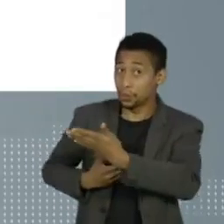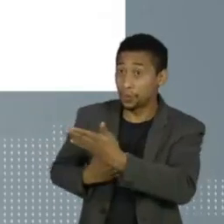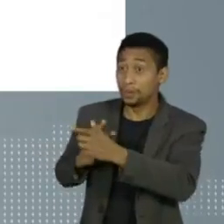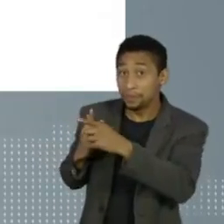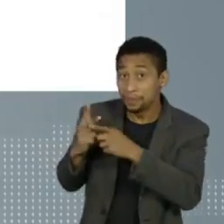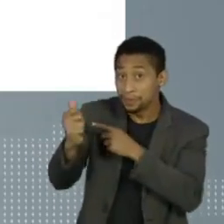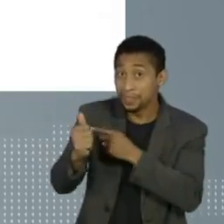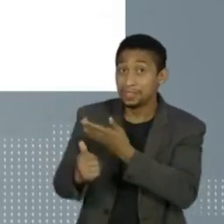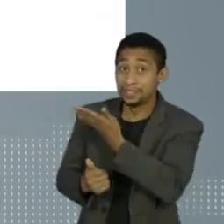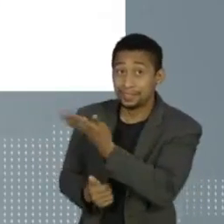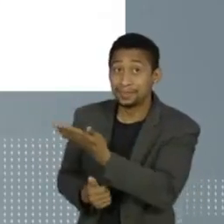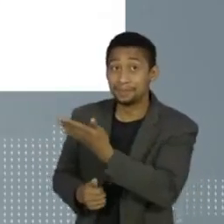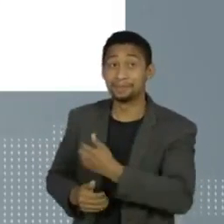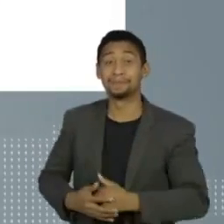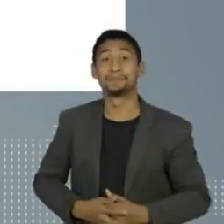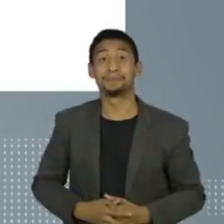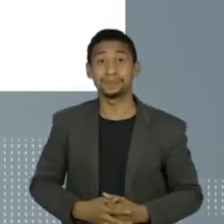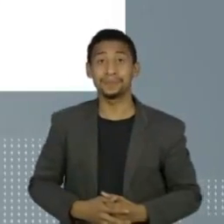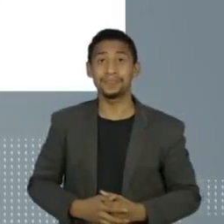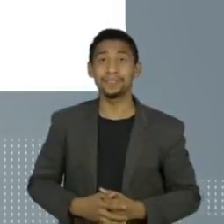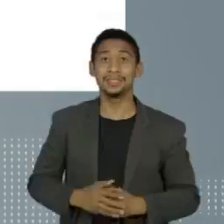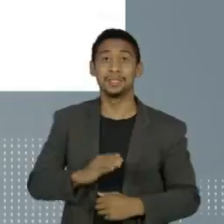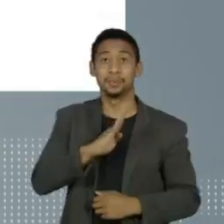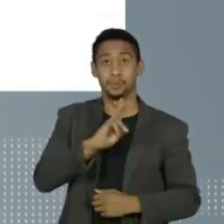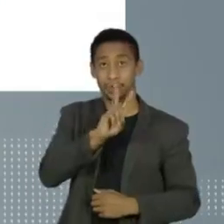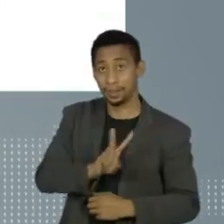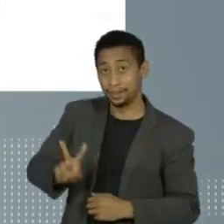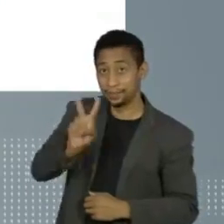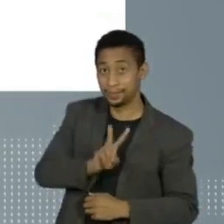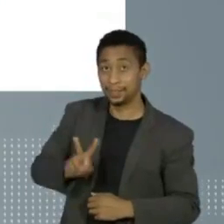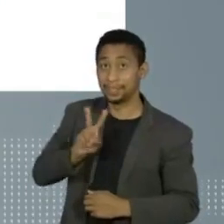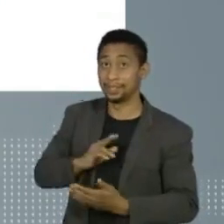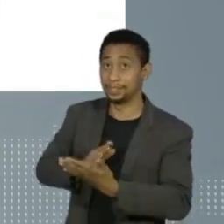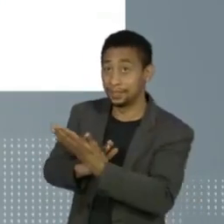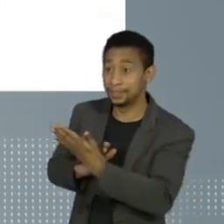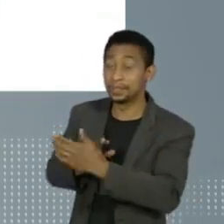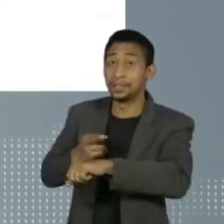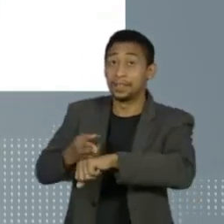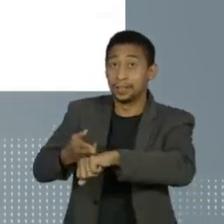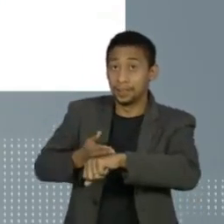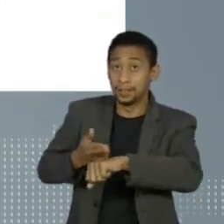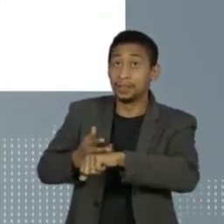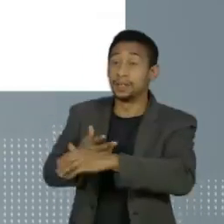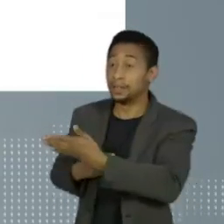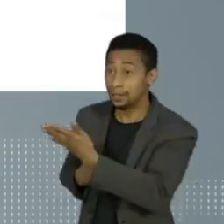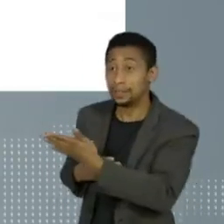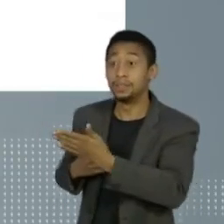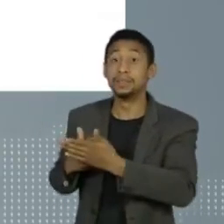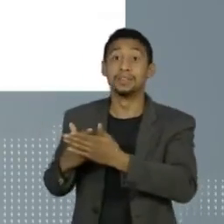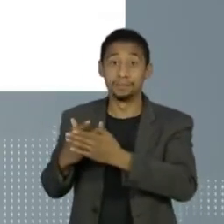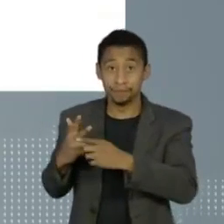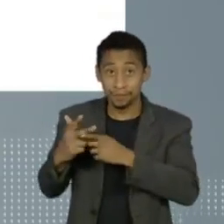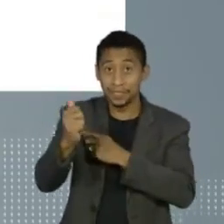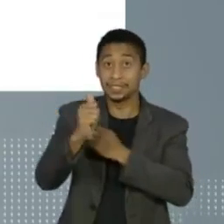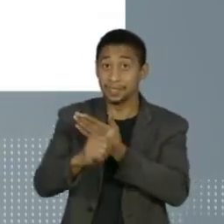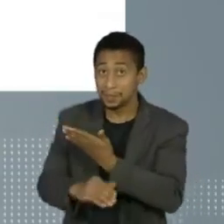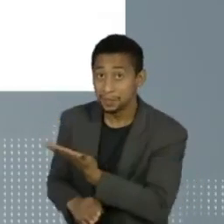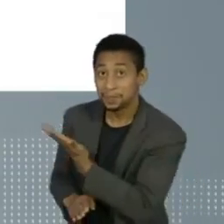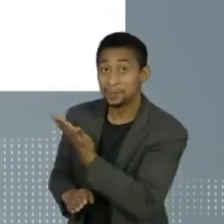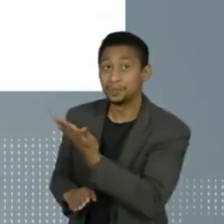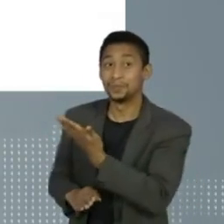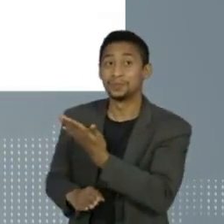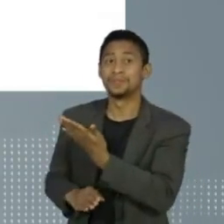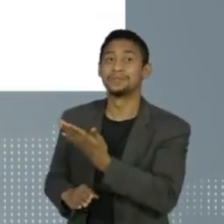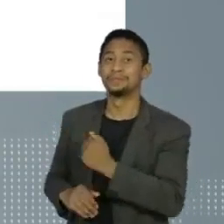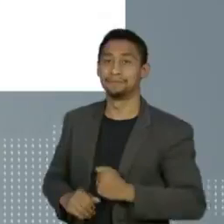Cristiane Lopes do PP em boav Vista Roraima o atual vice-prefeito Artur Henrique do MDB foi o vitorioso